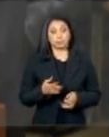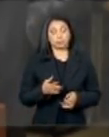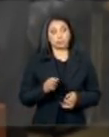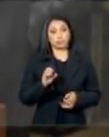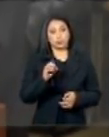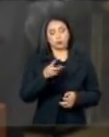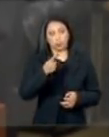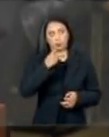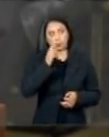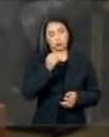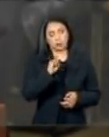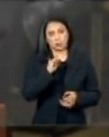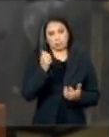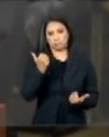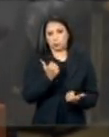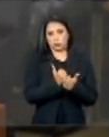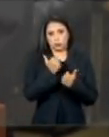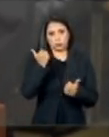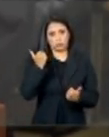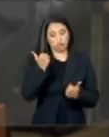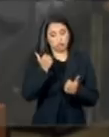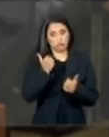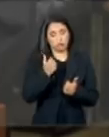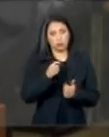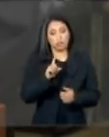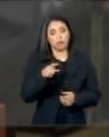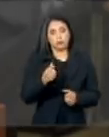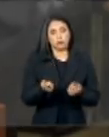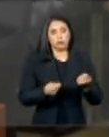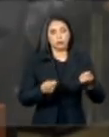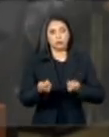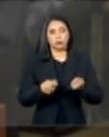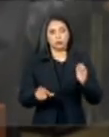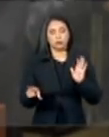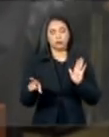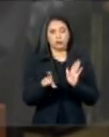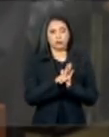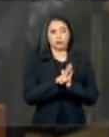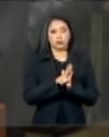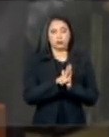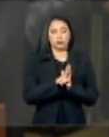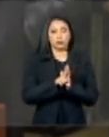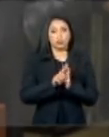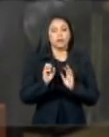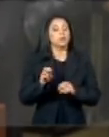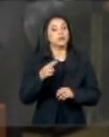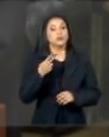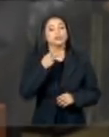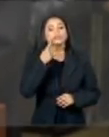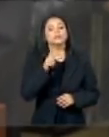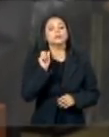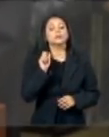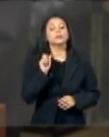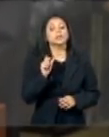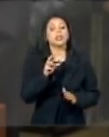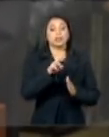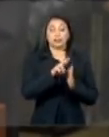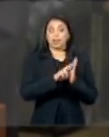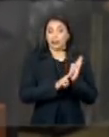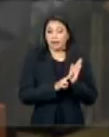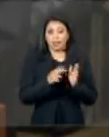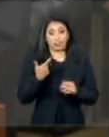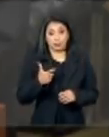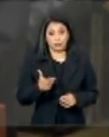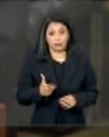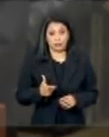e depois submetido a um controle de legalidade ou nós vamos dizer que esta regra não é porque